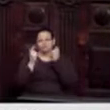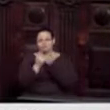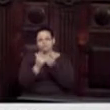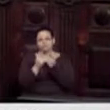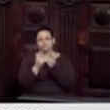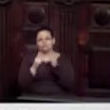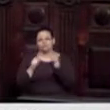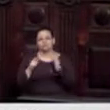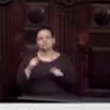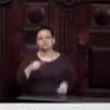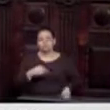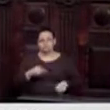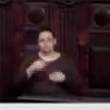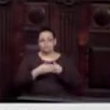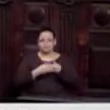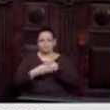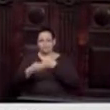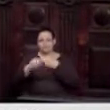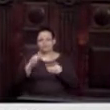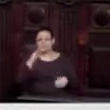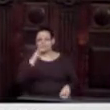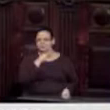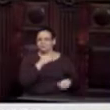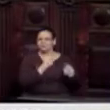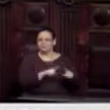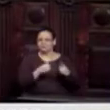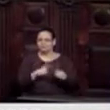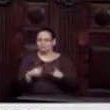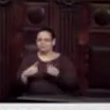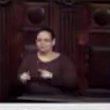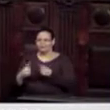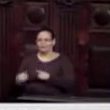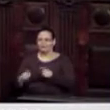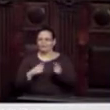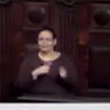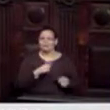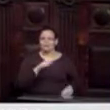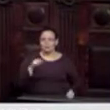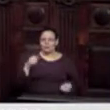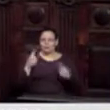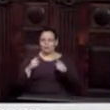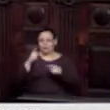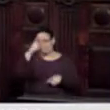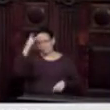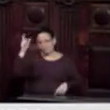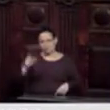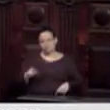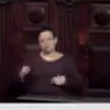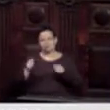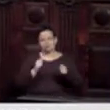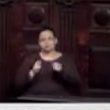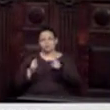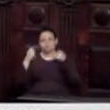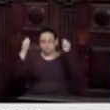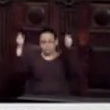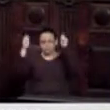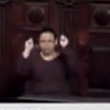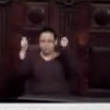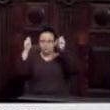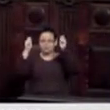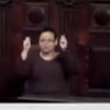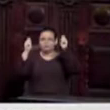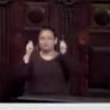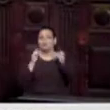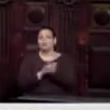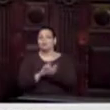agora comece a significar uma ameaça para manifestantes. E eu digo o seguinte, nada de